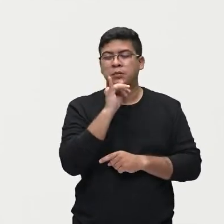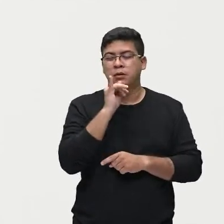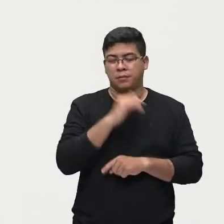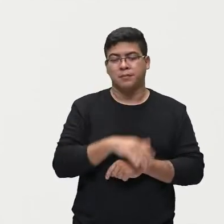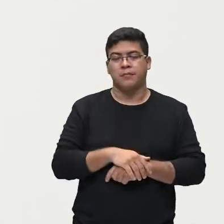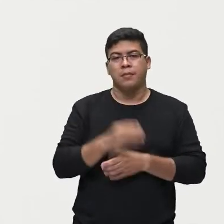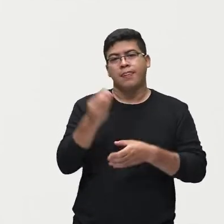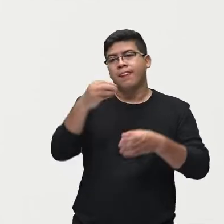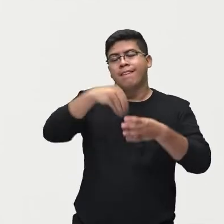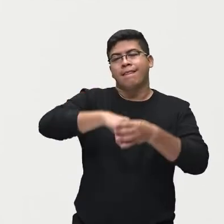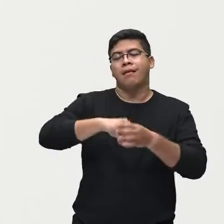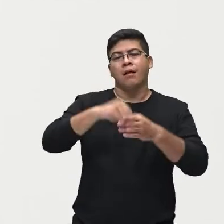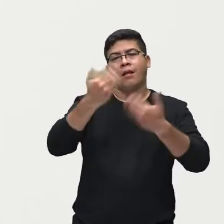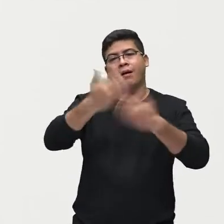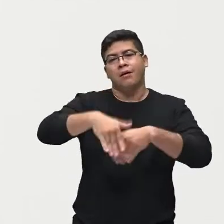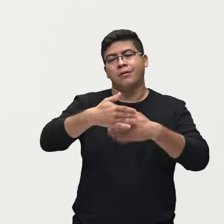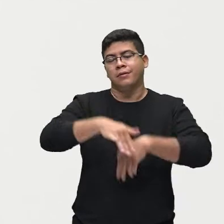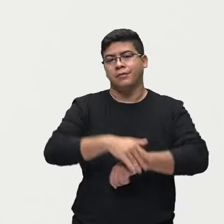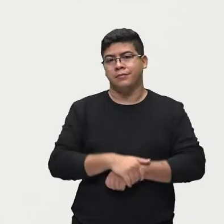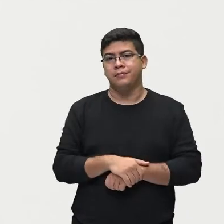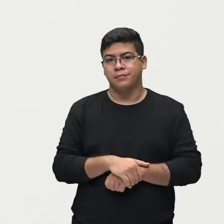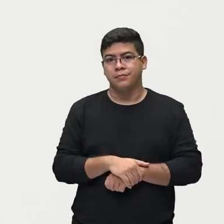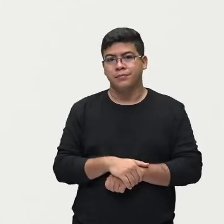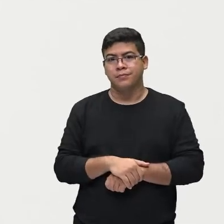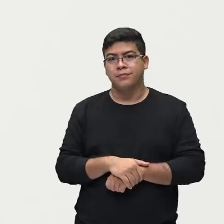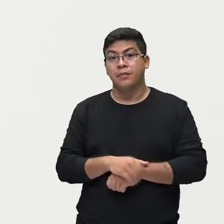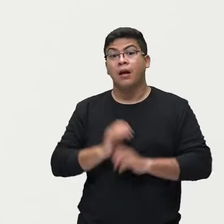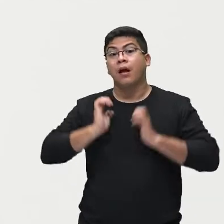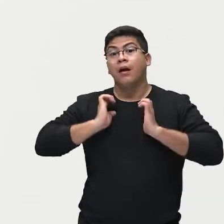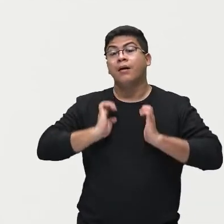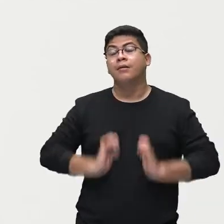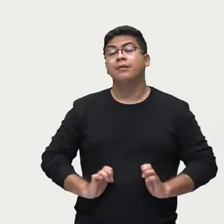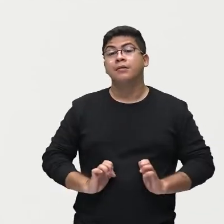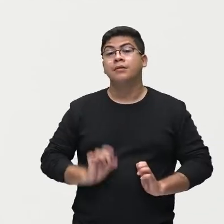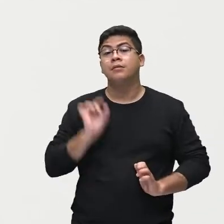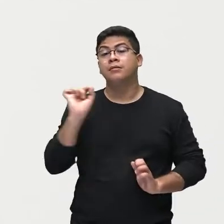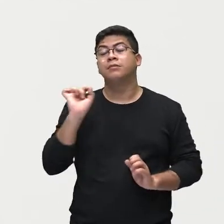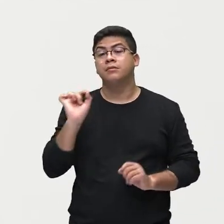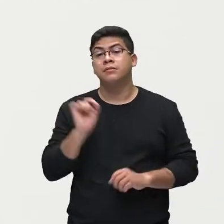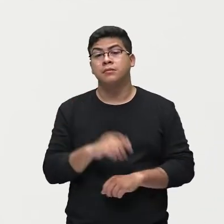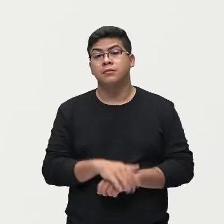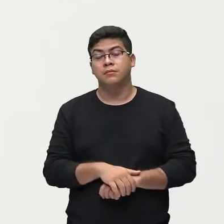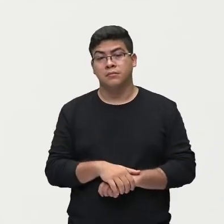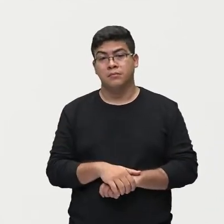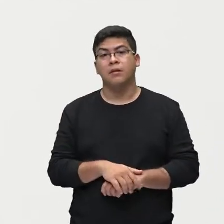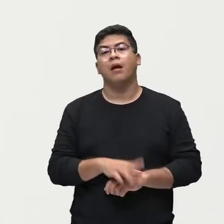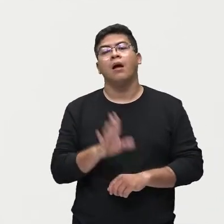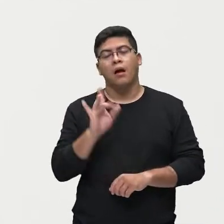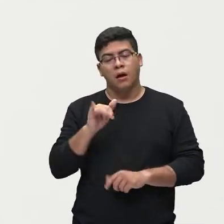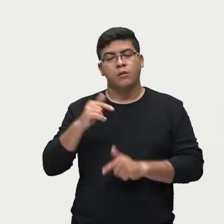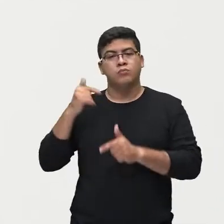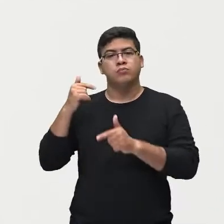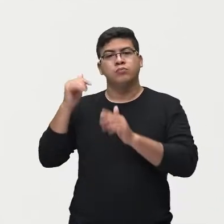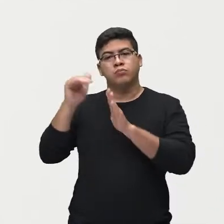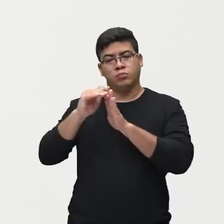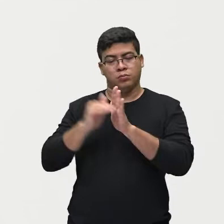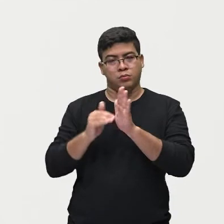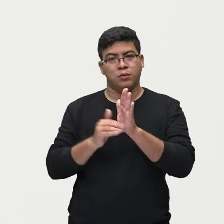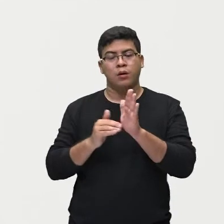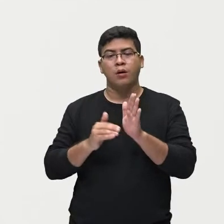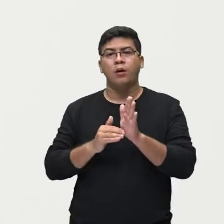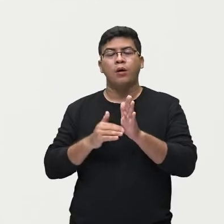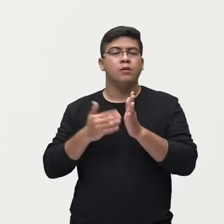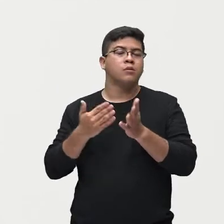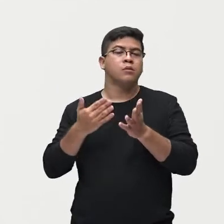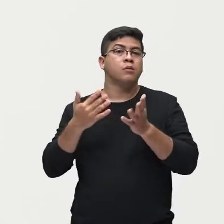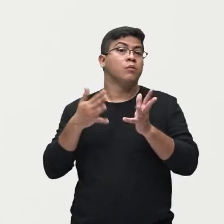poderíamos dizer o quê? Que ética é o quê? É um conjunto de padrões e valores morais que todo